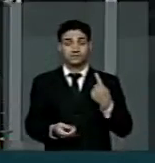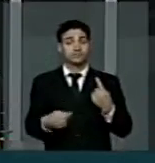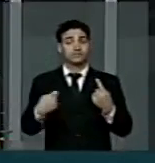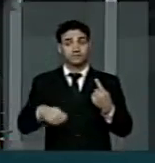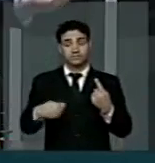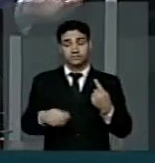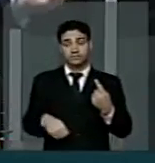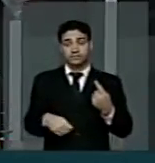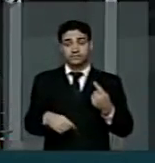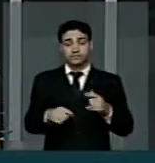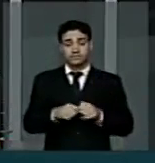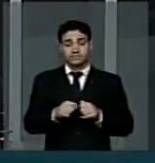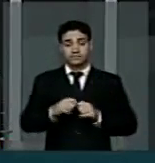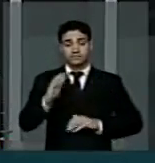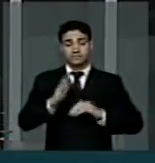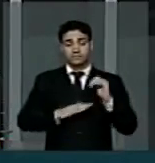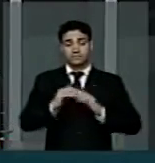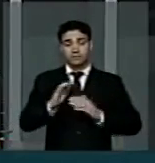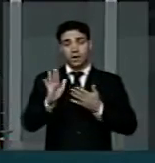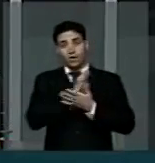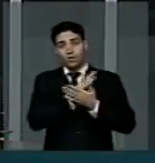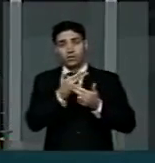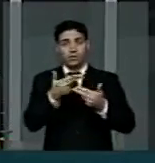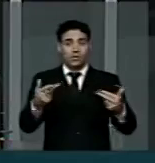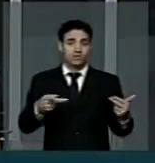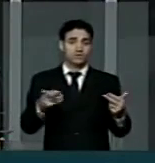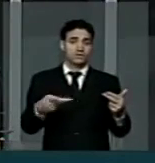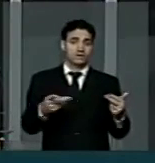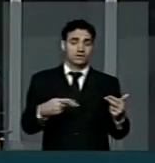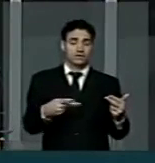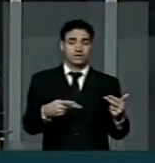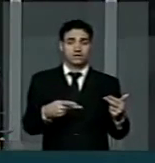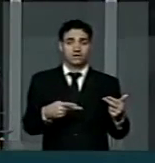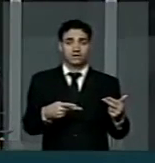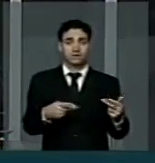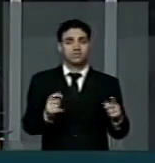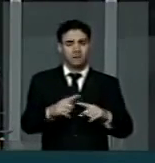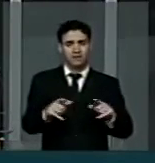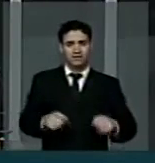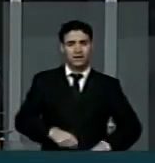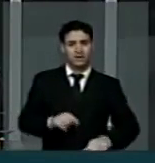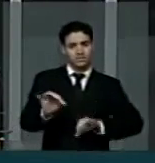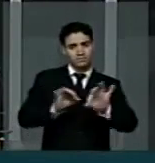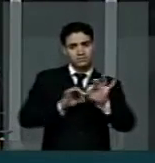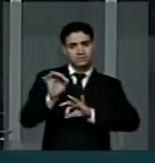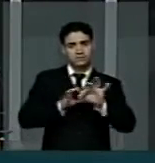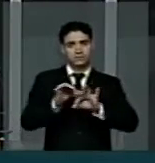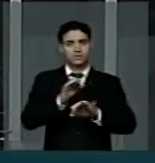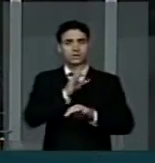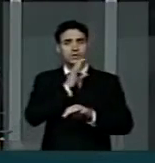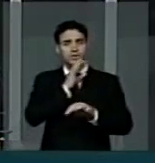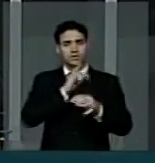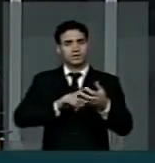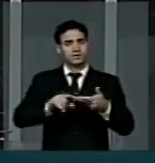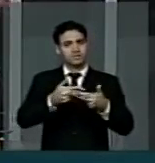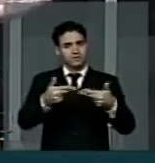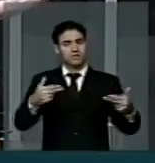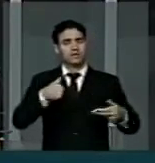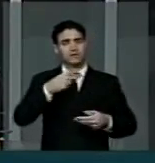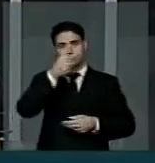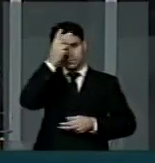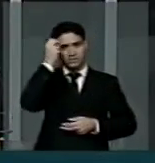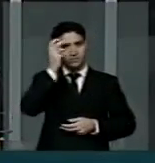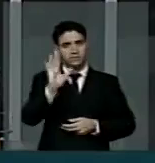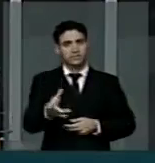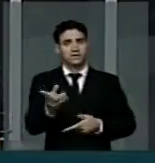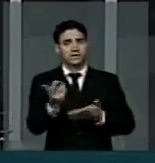que praticar alguma irregularidade sanável, deputada Maurício. Eu conheço muitos prefeitos que cometeram